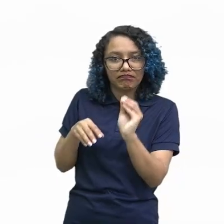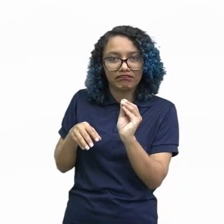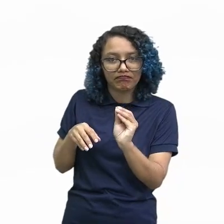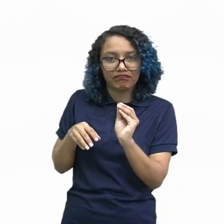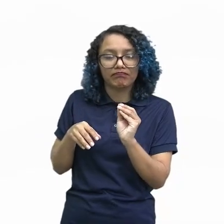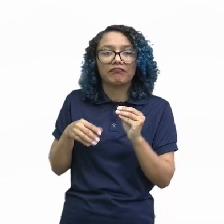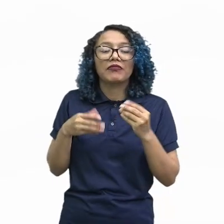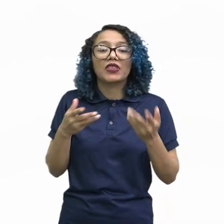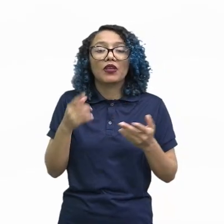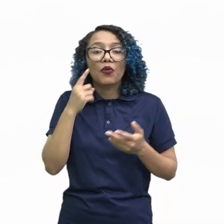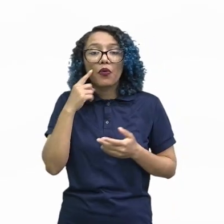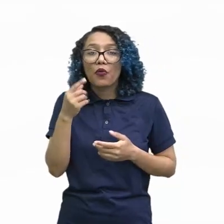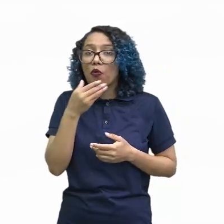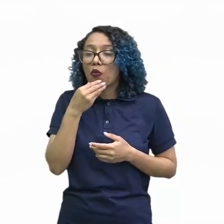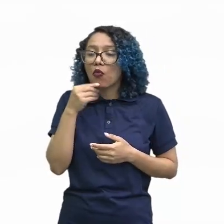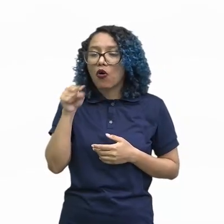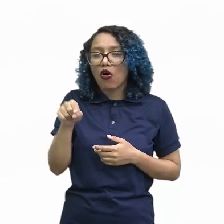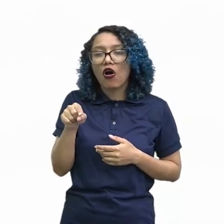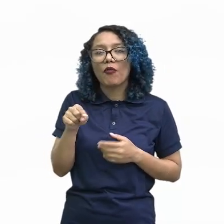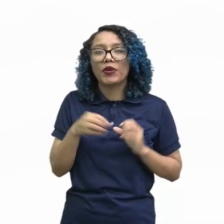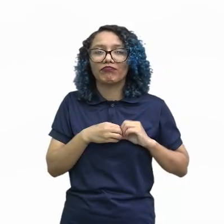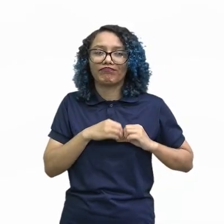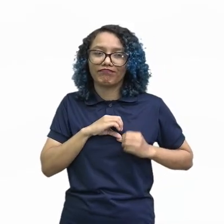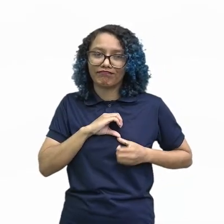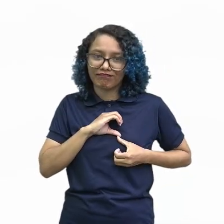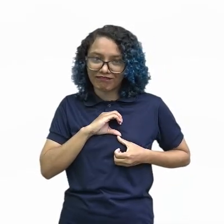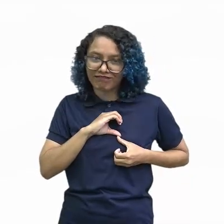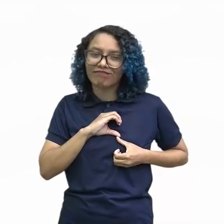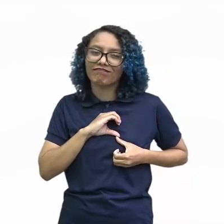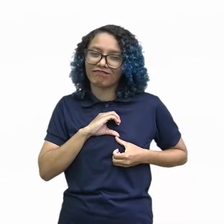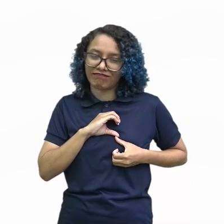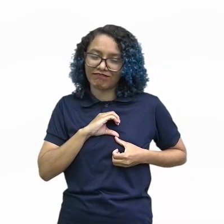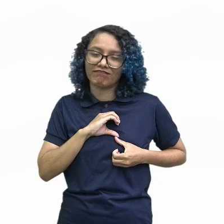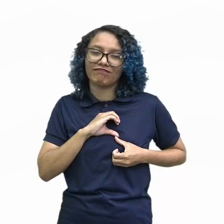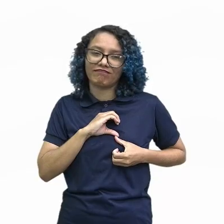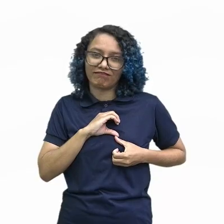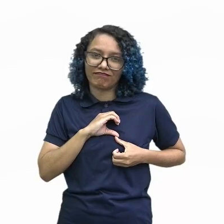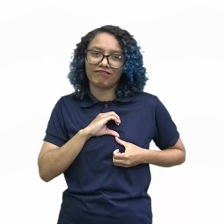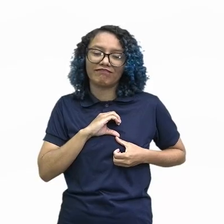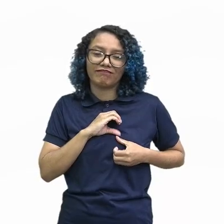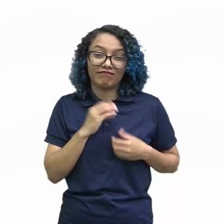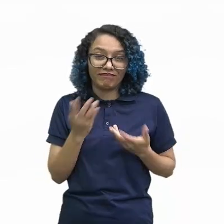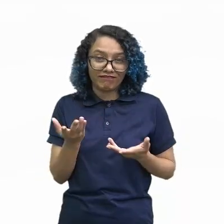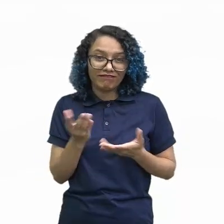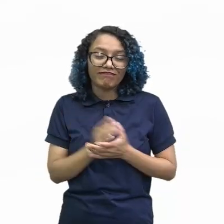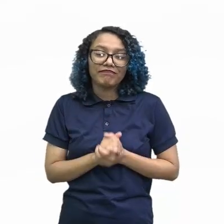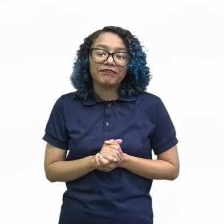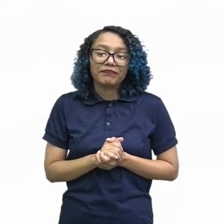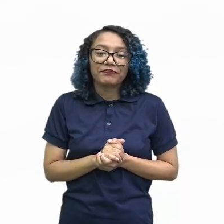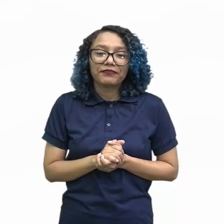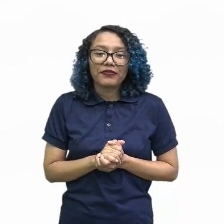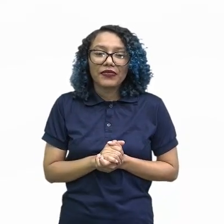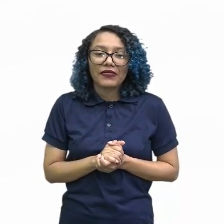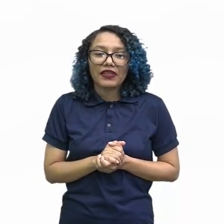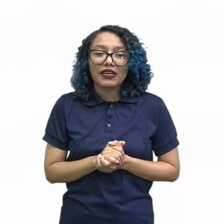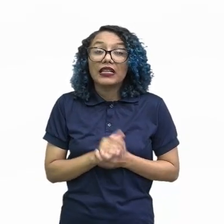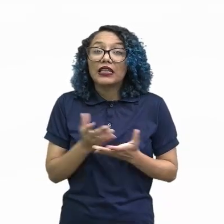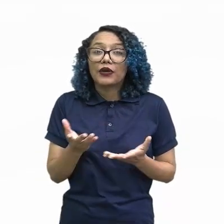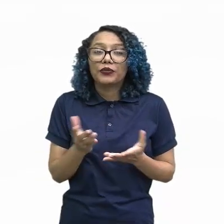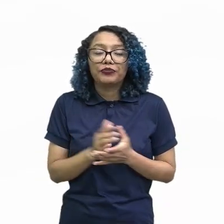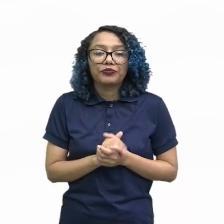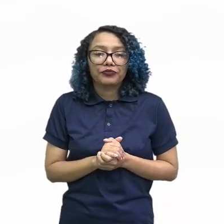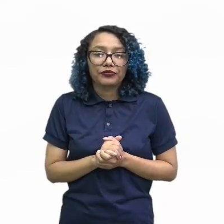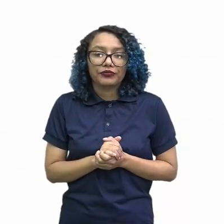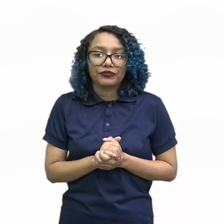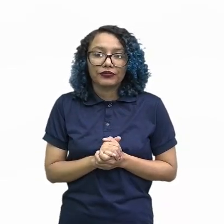Ângelo, pessoal, aí teve o coração partido. Quem nunca teve o coração partido na vida? E observem que,